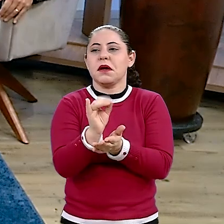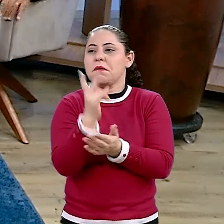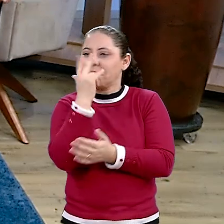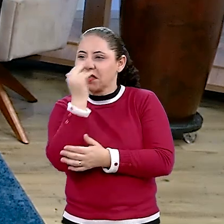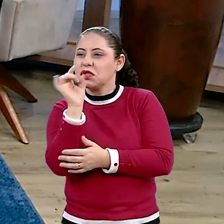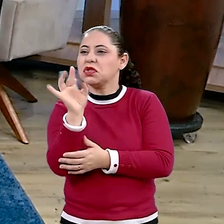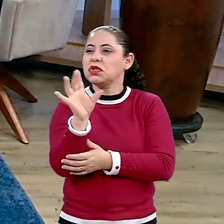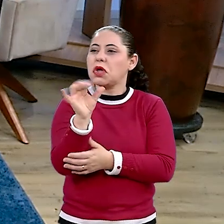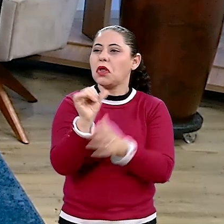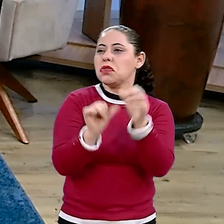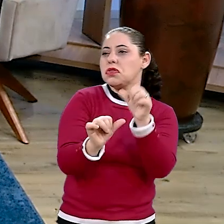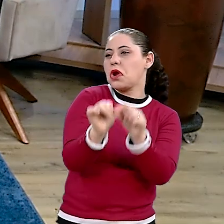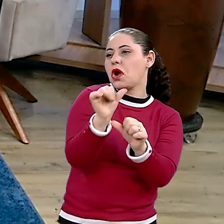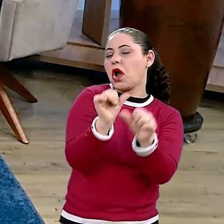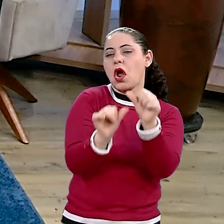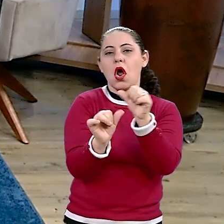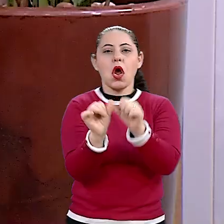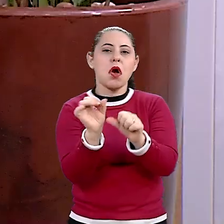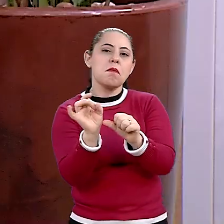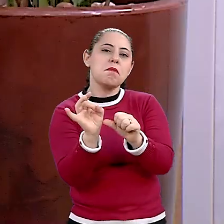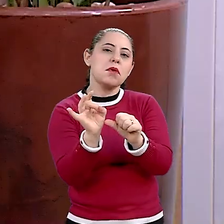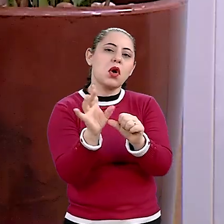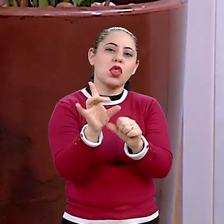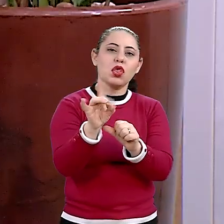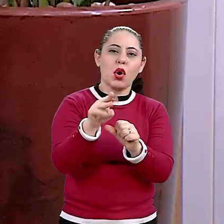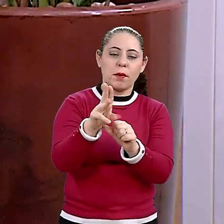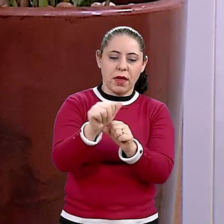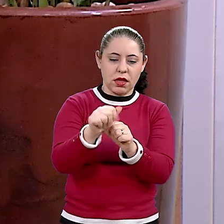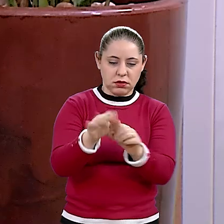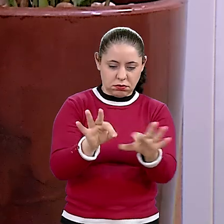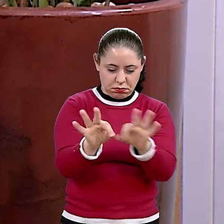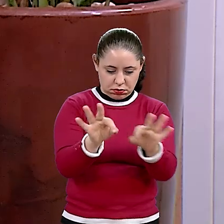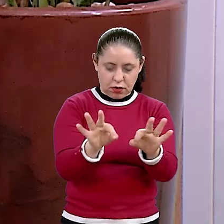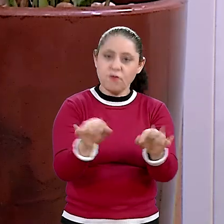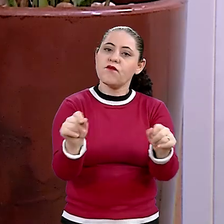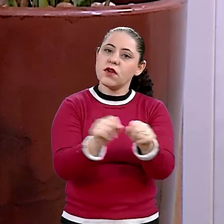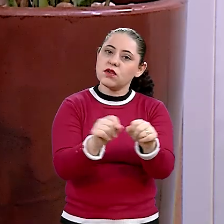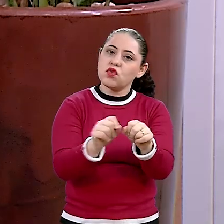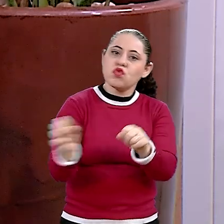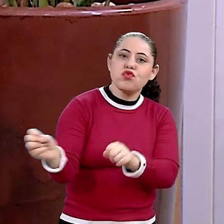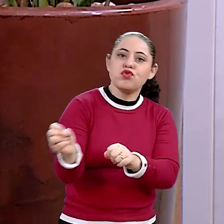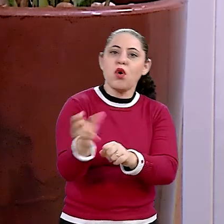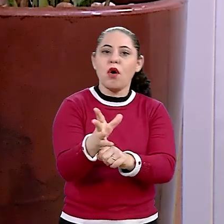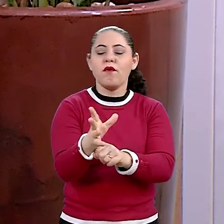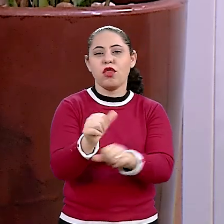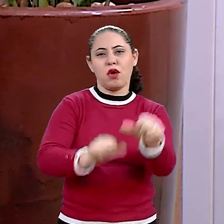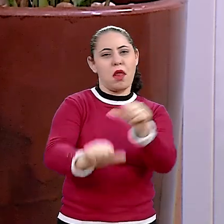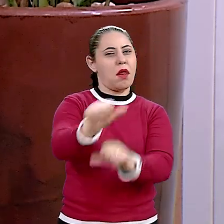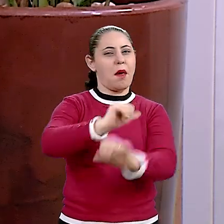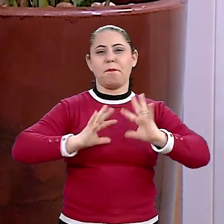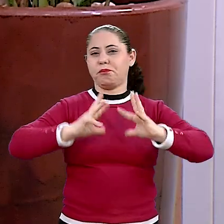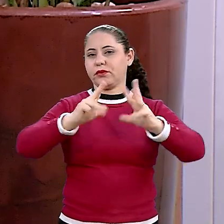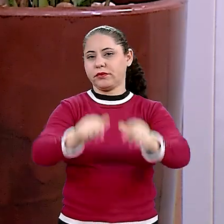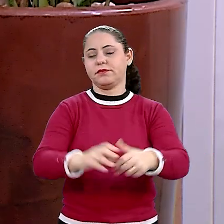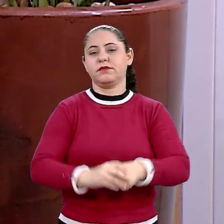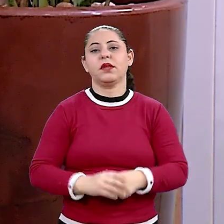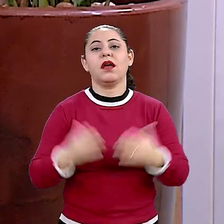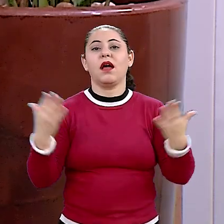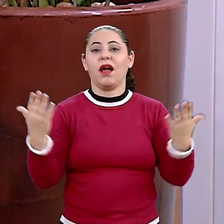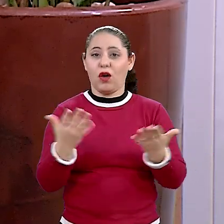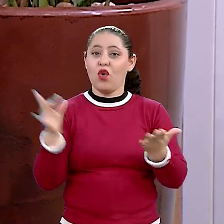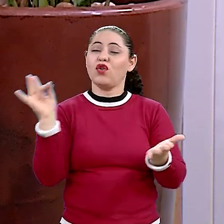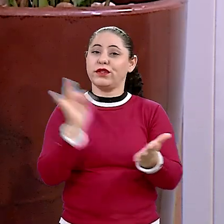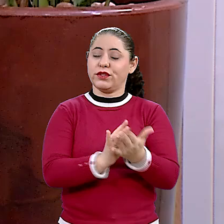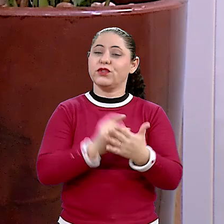acha que é só trocar dormente, que está tudo bem, porque ficou tão sucateado que agora tem que fazer uma outra coisa maior. E, de fato, agora é